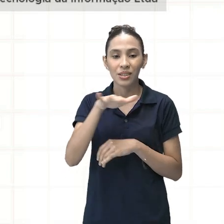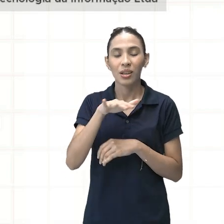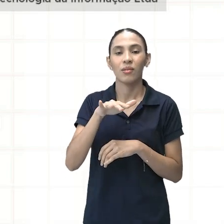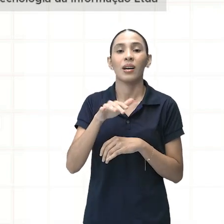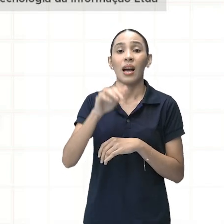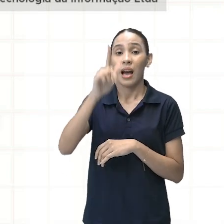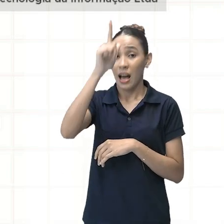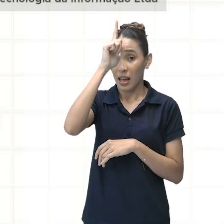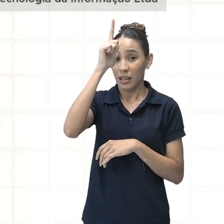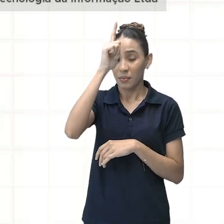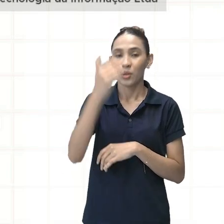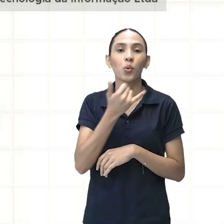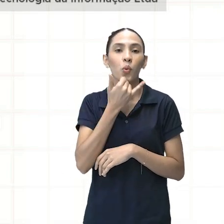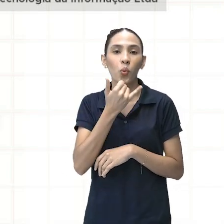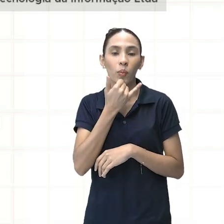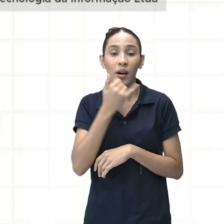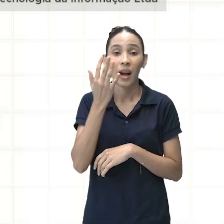a